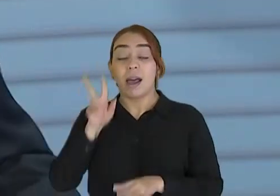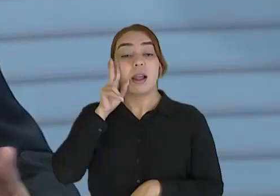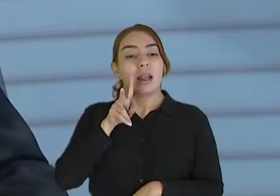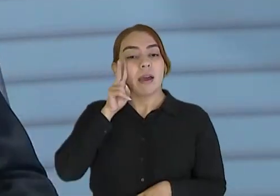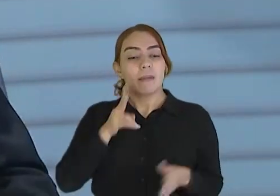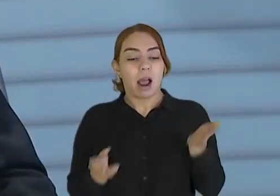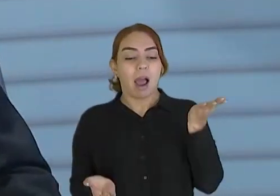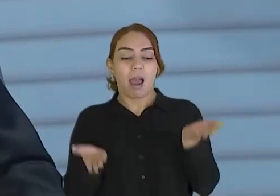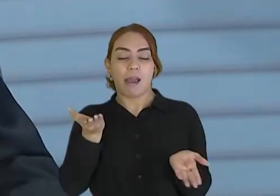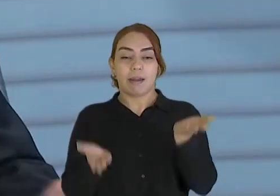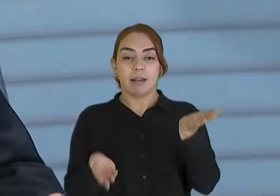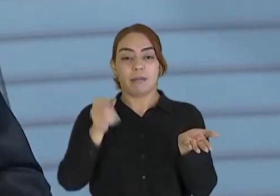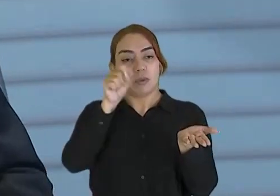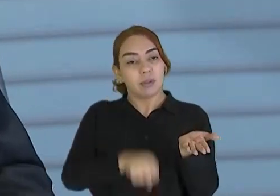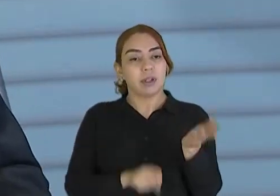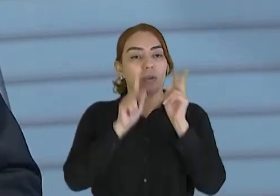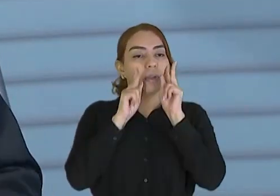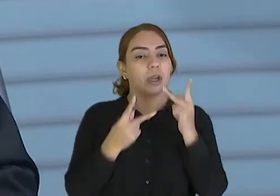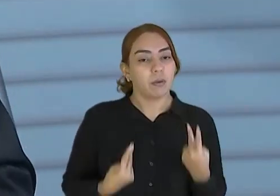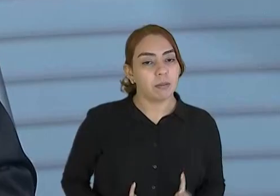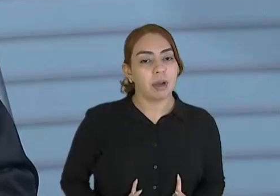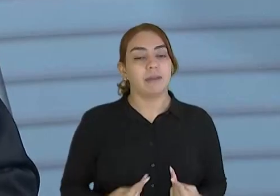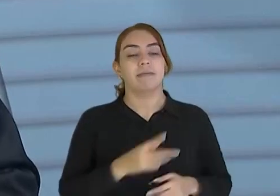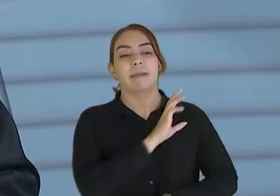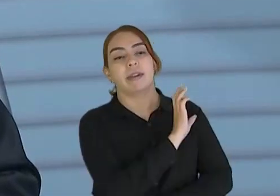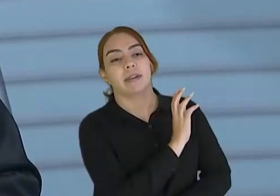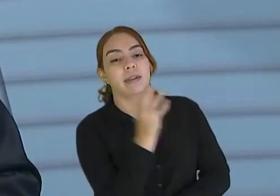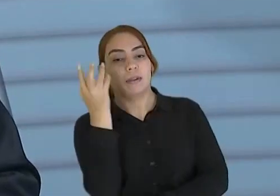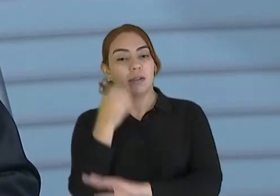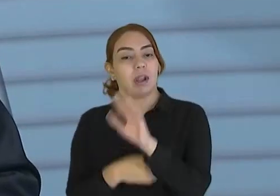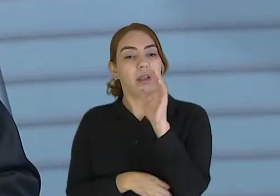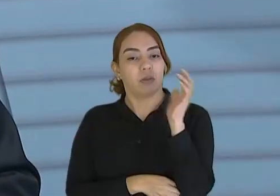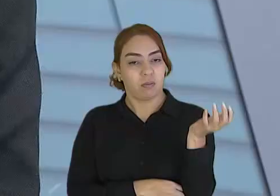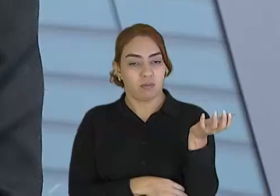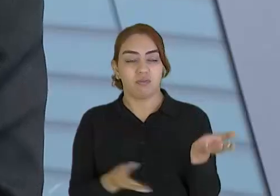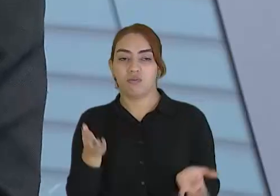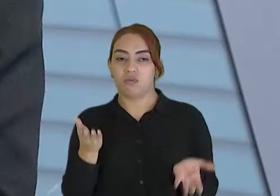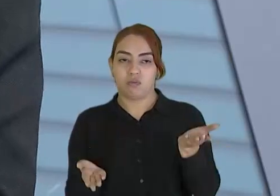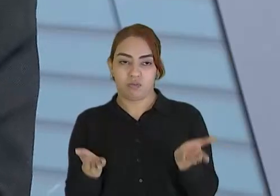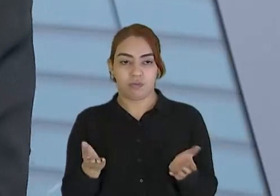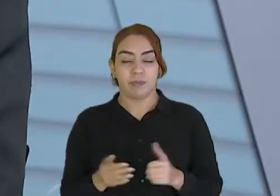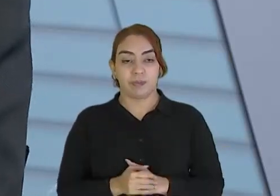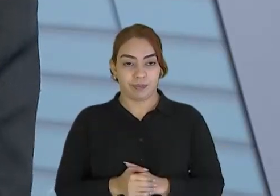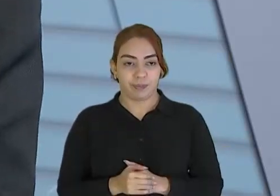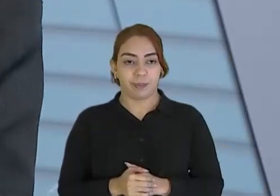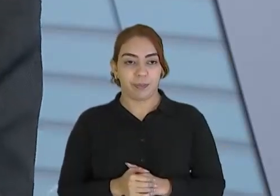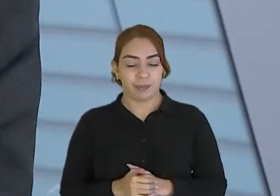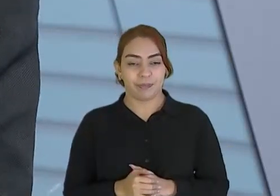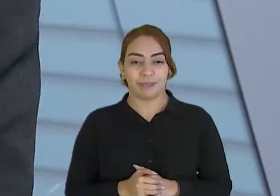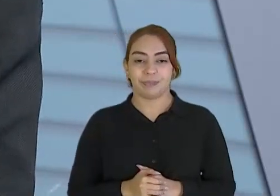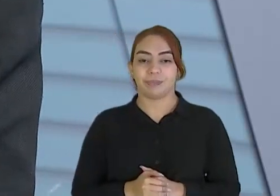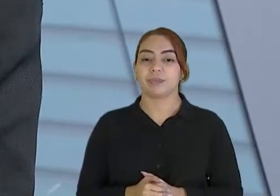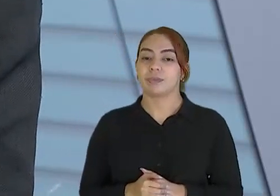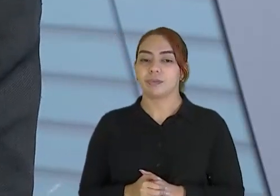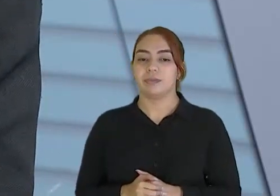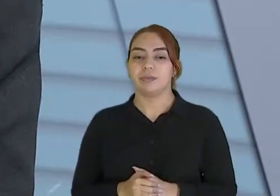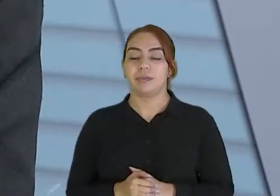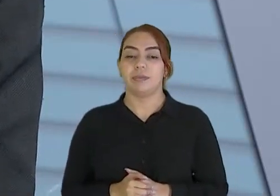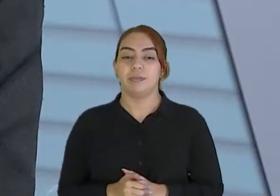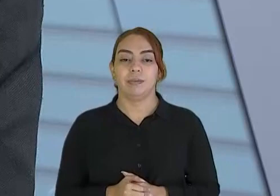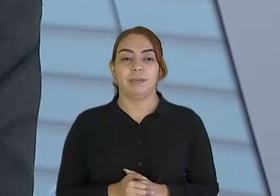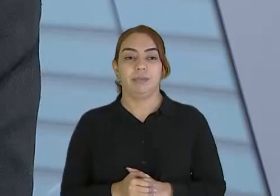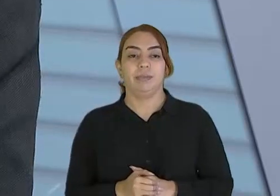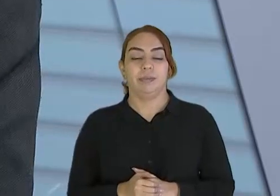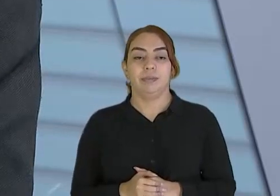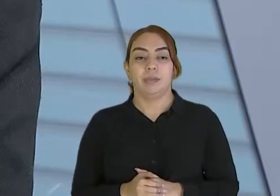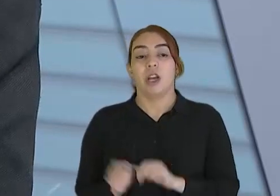e coexistir, sim, em pleno funcionamento e harmonia. Professor Marcos Maurício de Holanda aqui comigo. Professor Marcos, o cinema